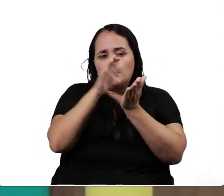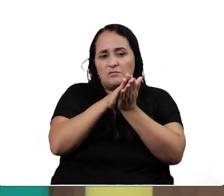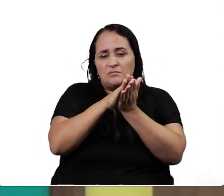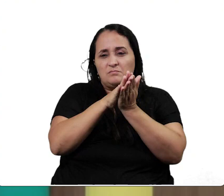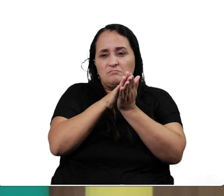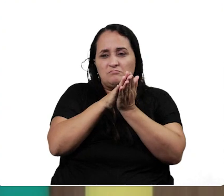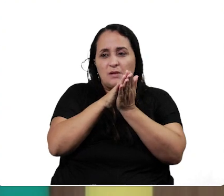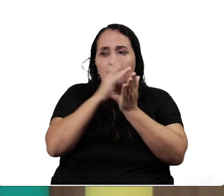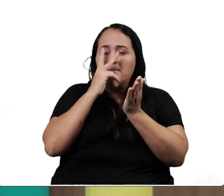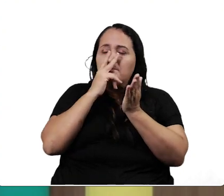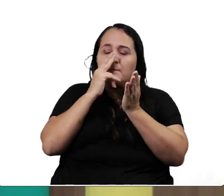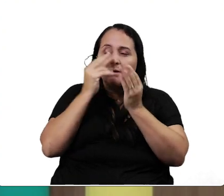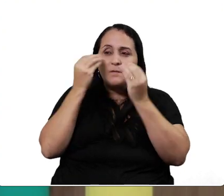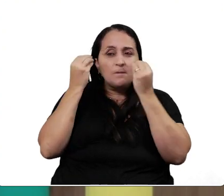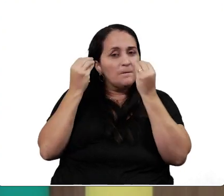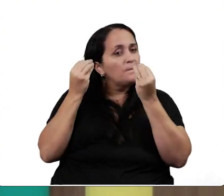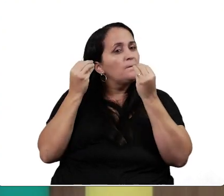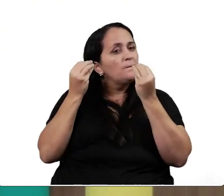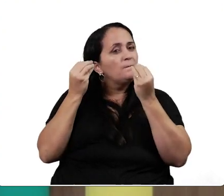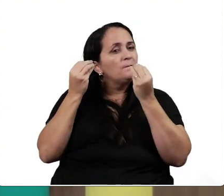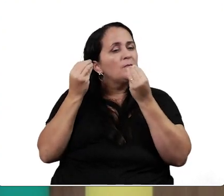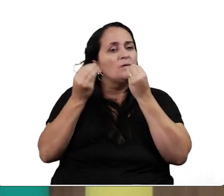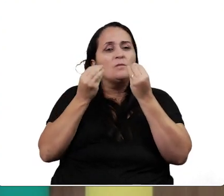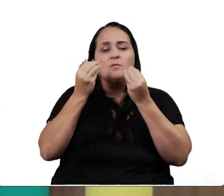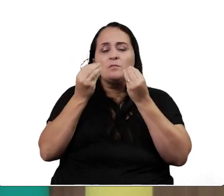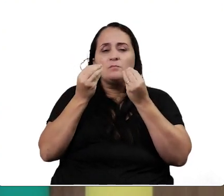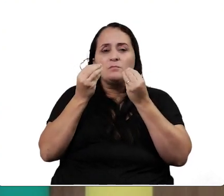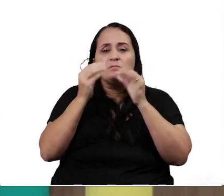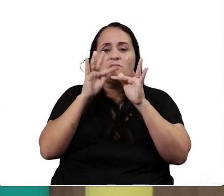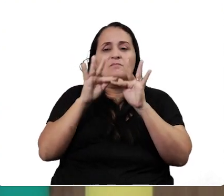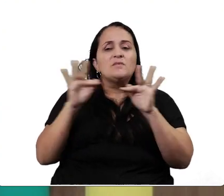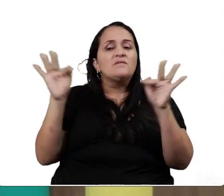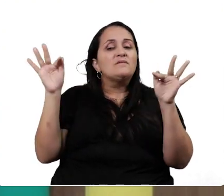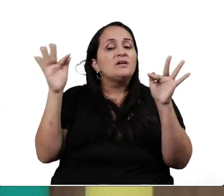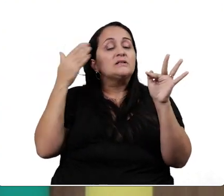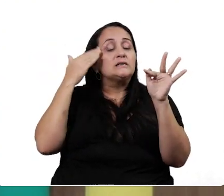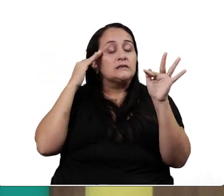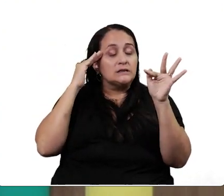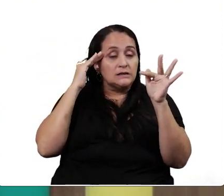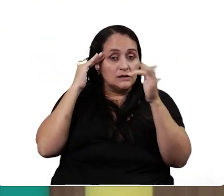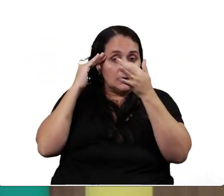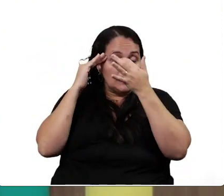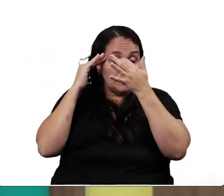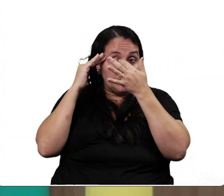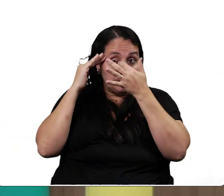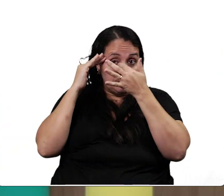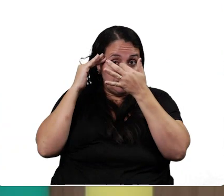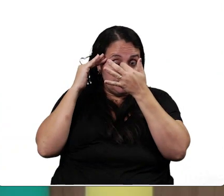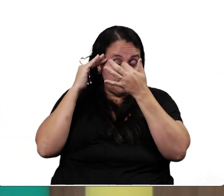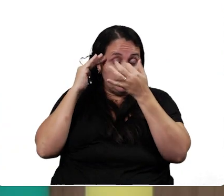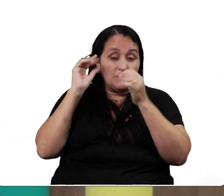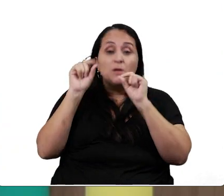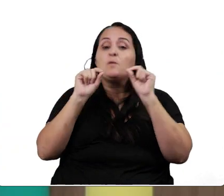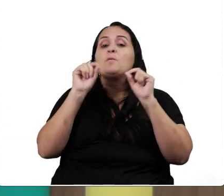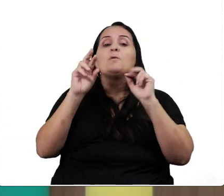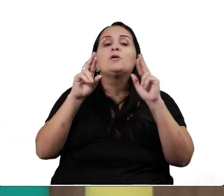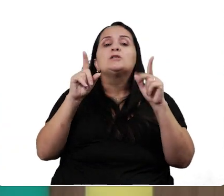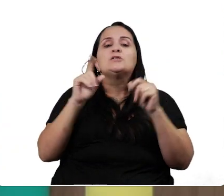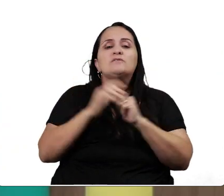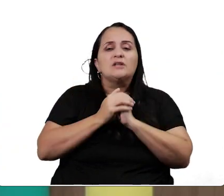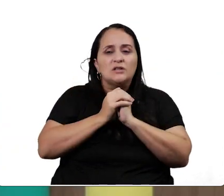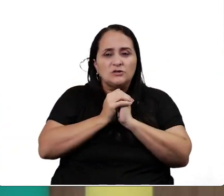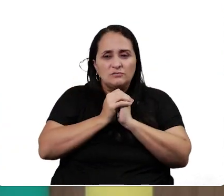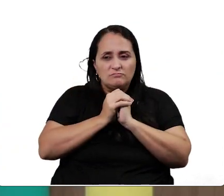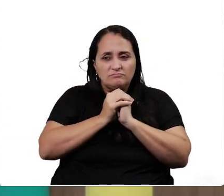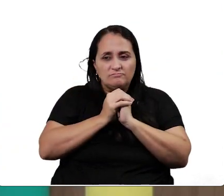palavra destacada, né? É aquela que está diferente no meio do texto. Então, qual é a palavra que está diferente? É